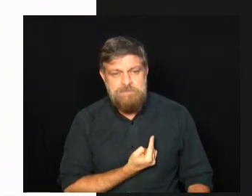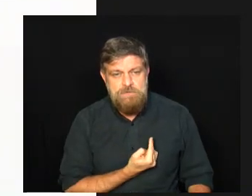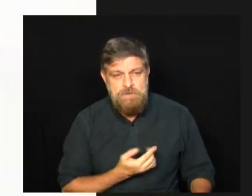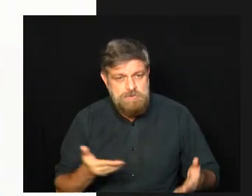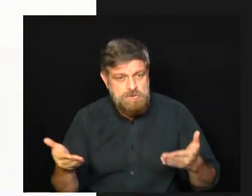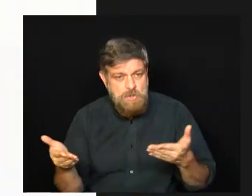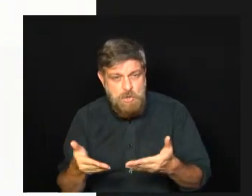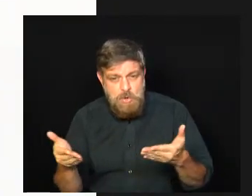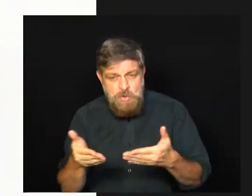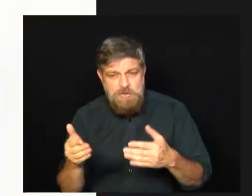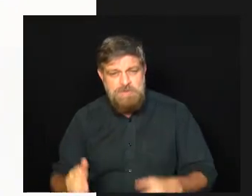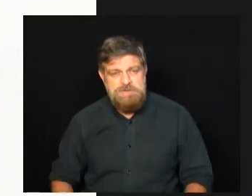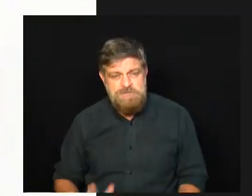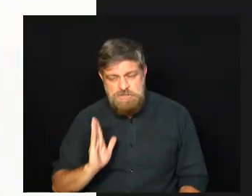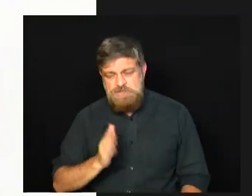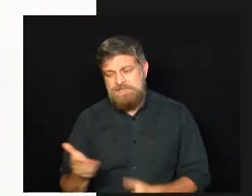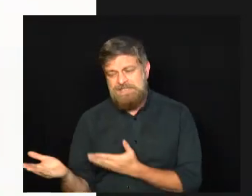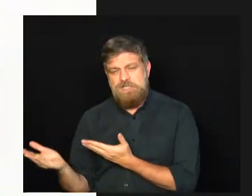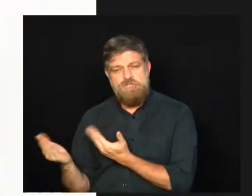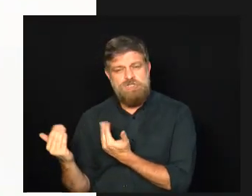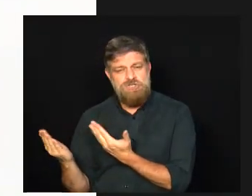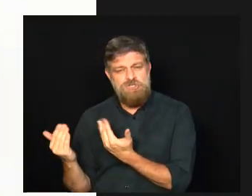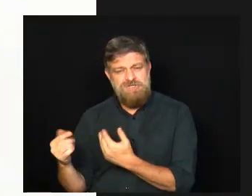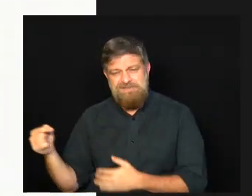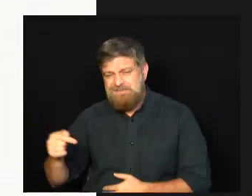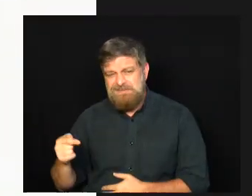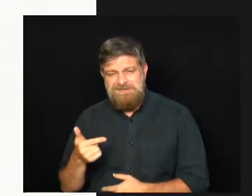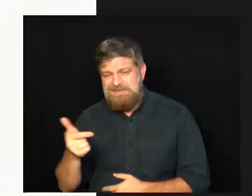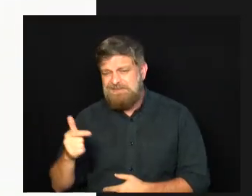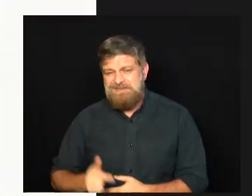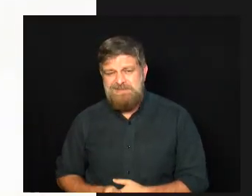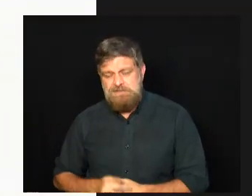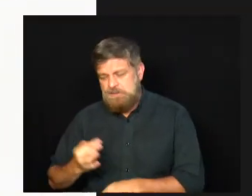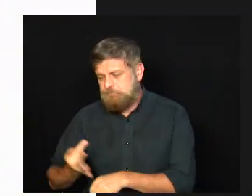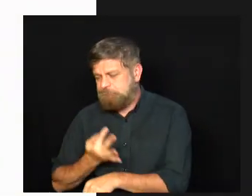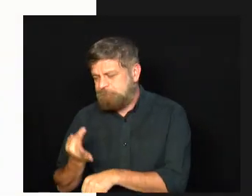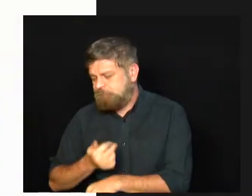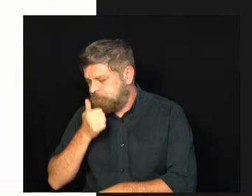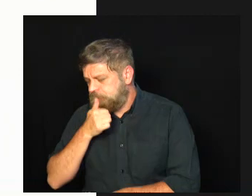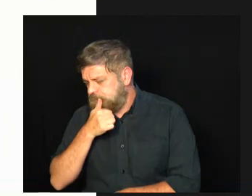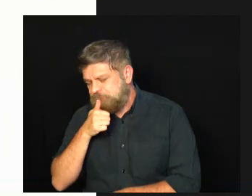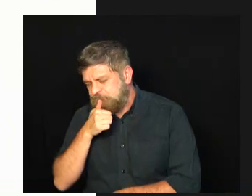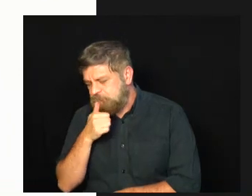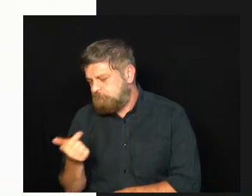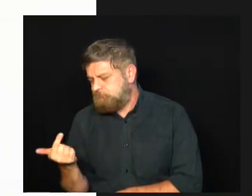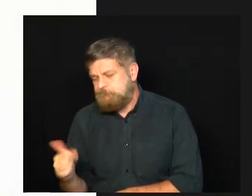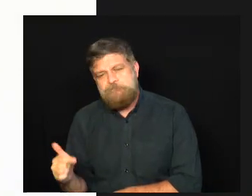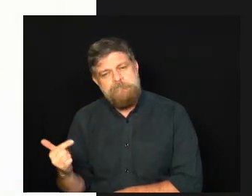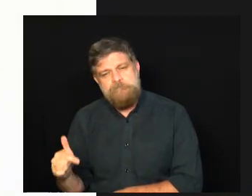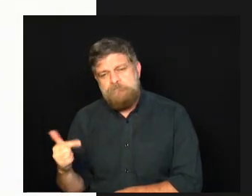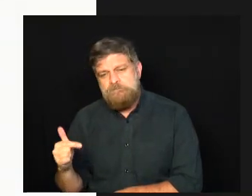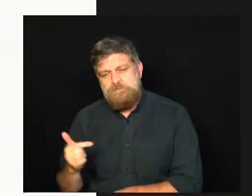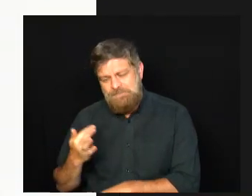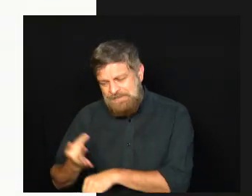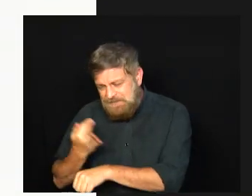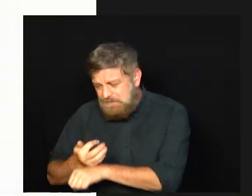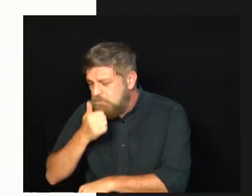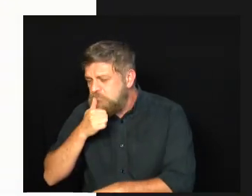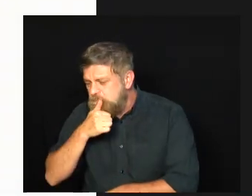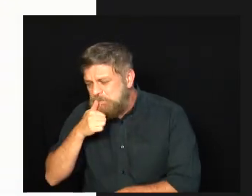hoje há muitos jovens que não têm resiliência mais. Não tem